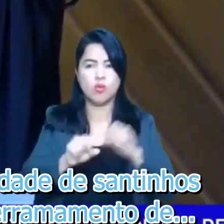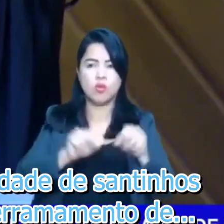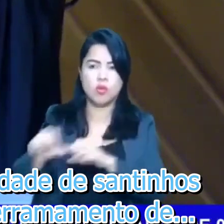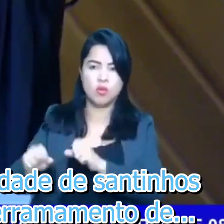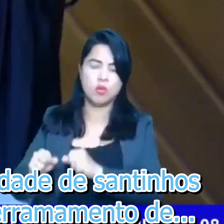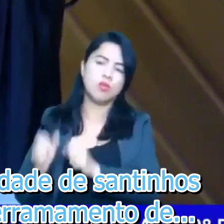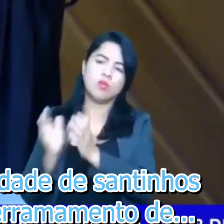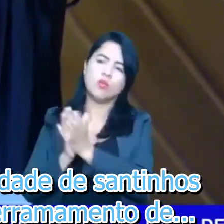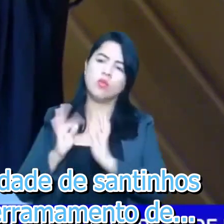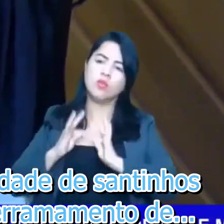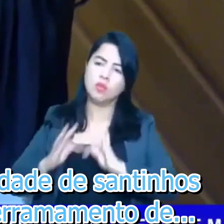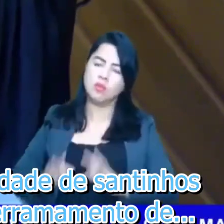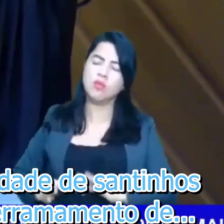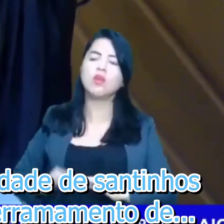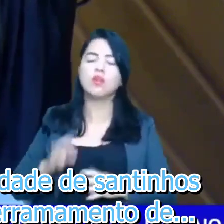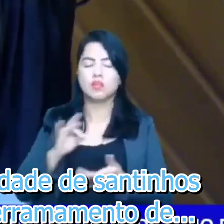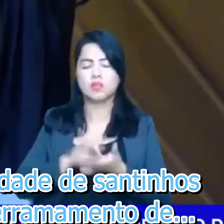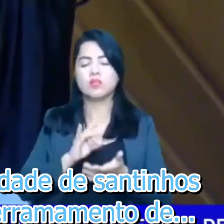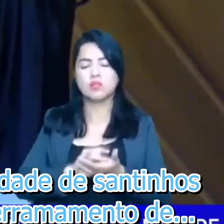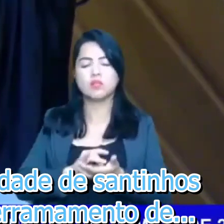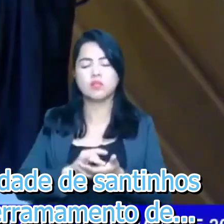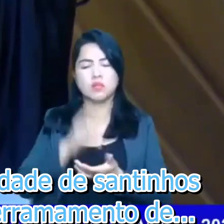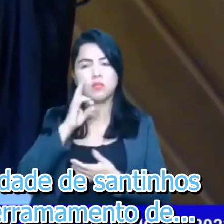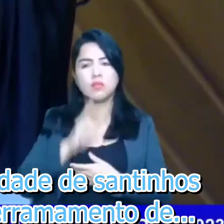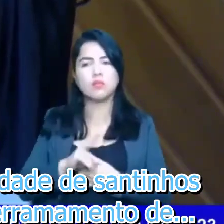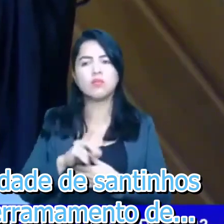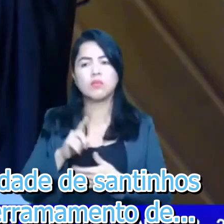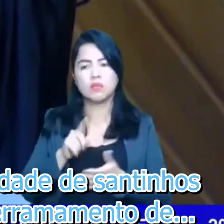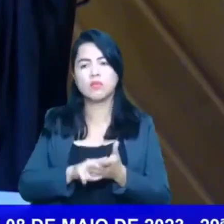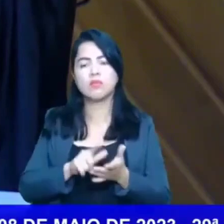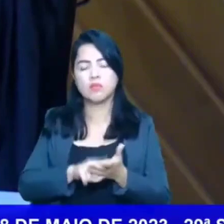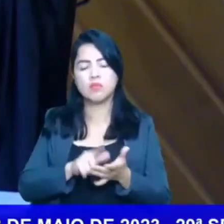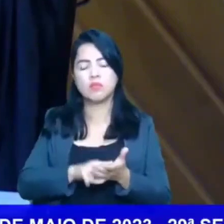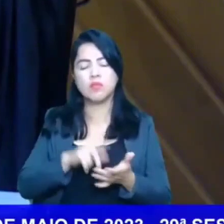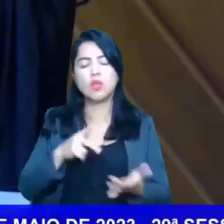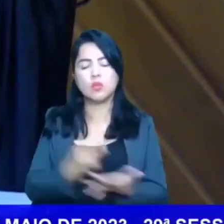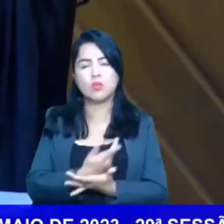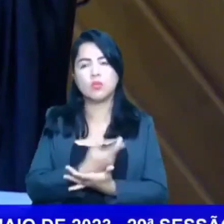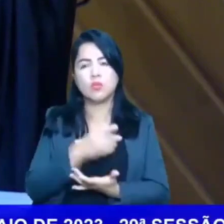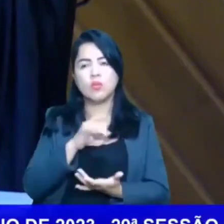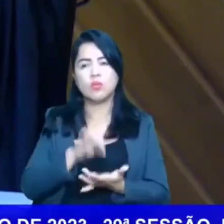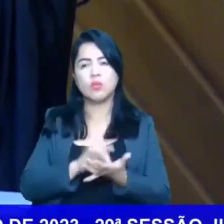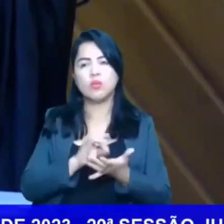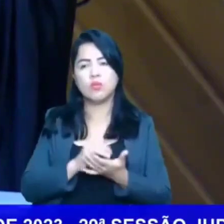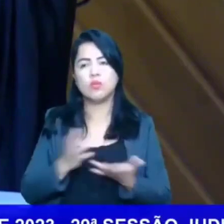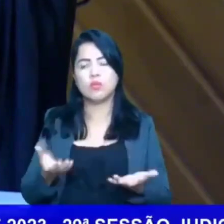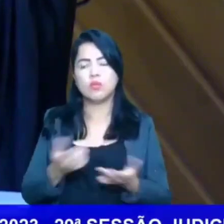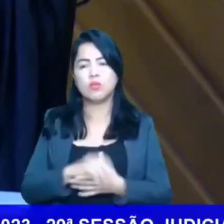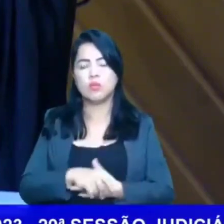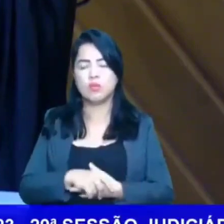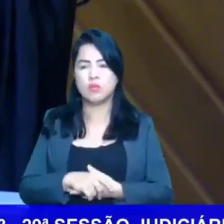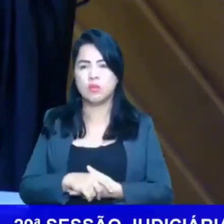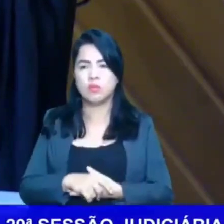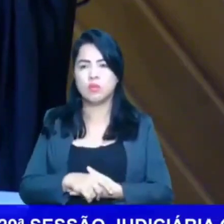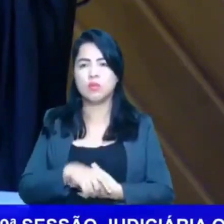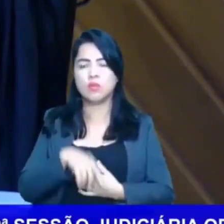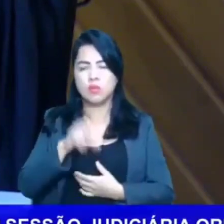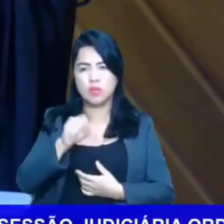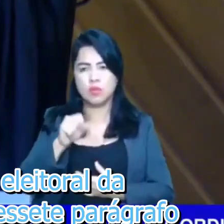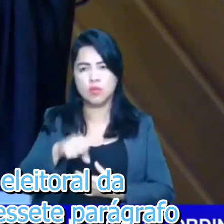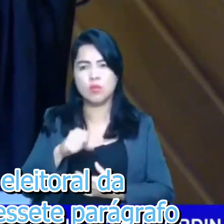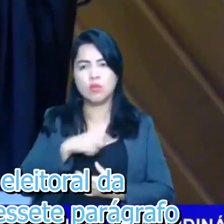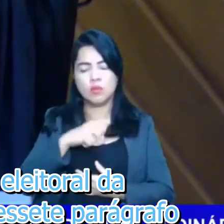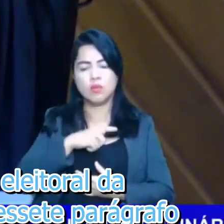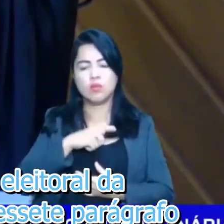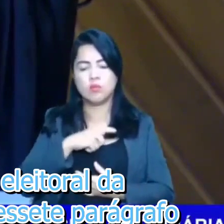equipe ministerial são bastante para deduzir o derramamento ou a sua anuência pela representada. Sendo assim,